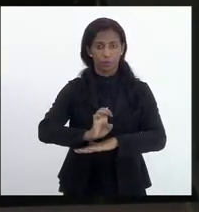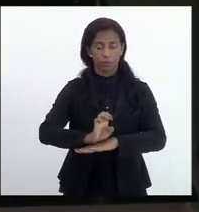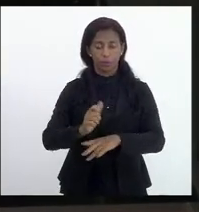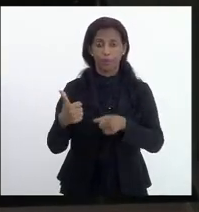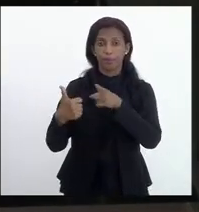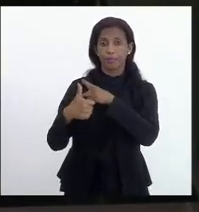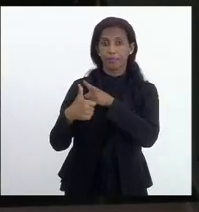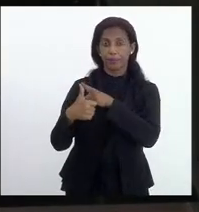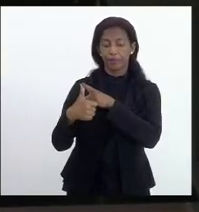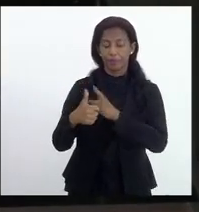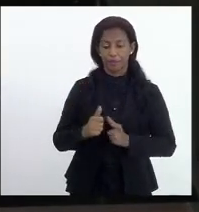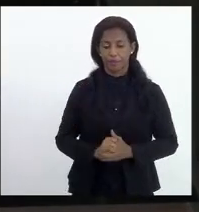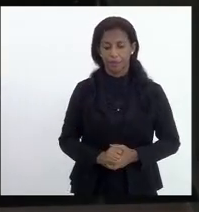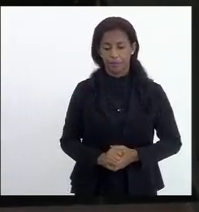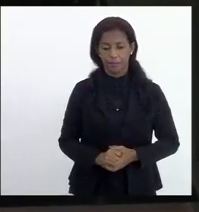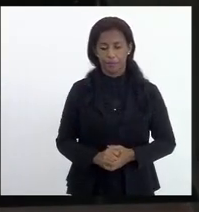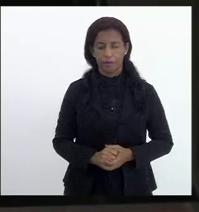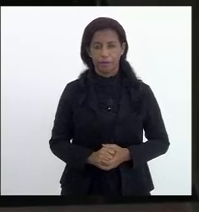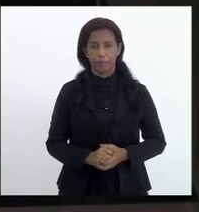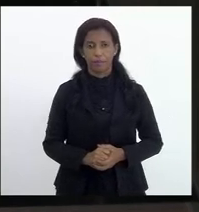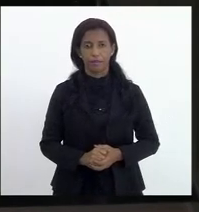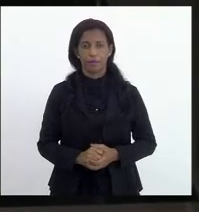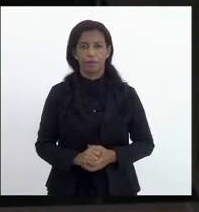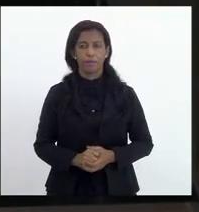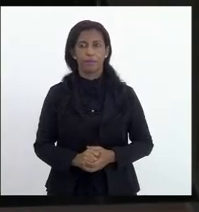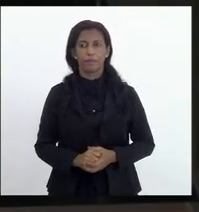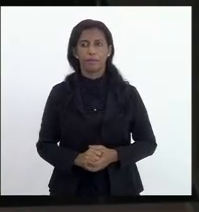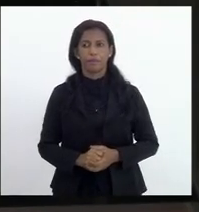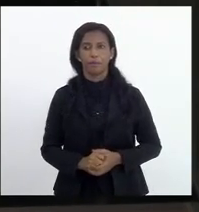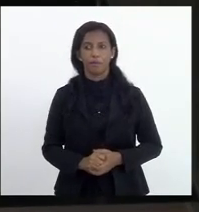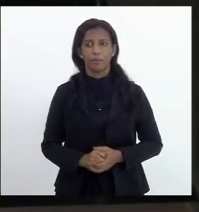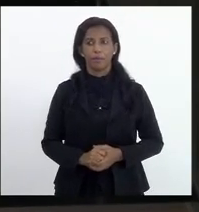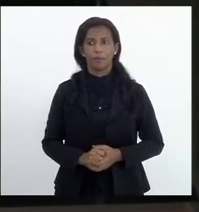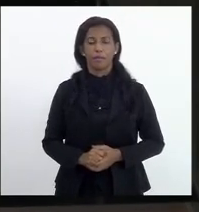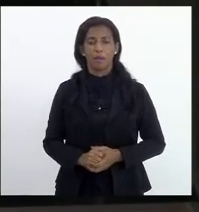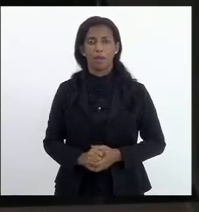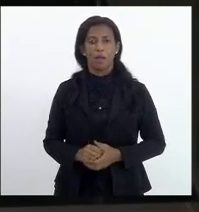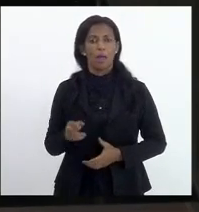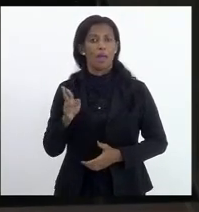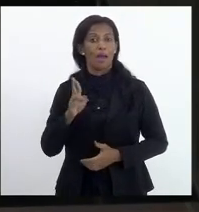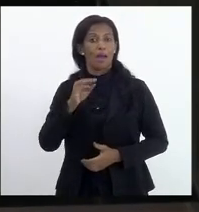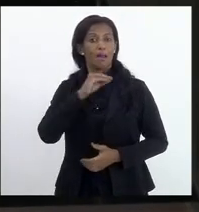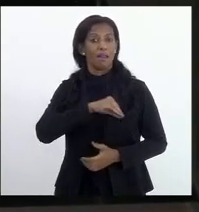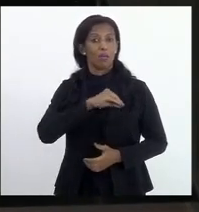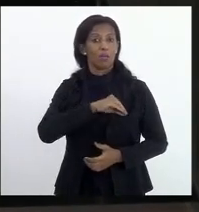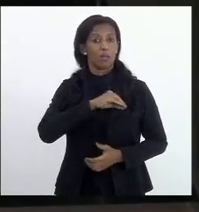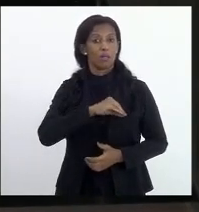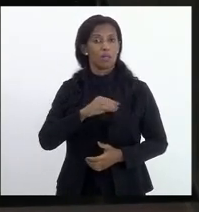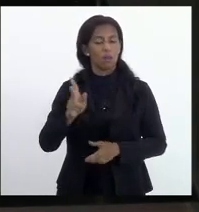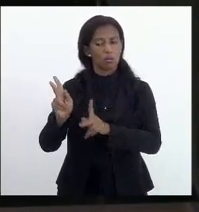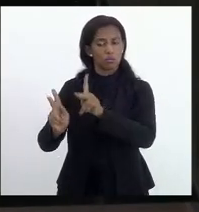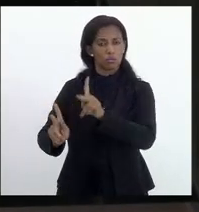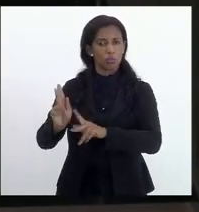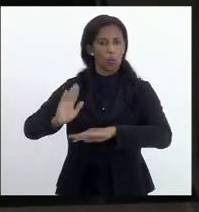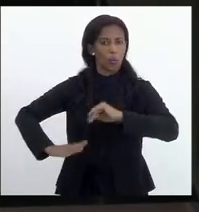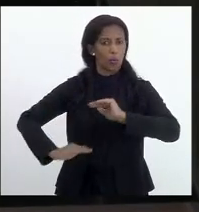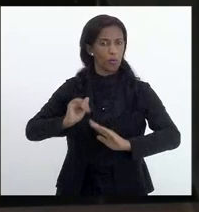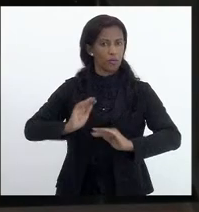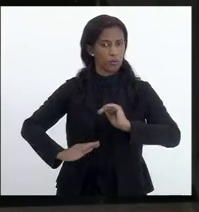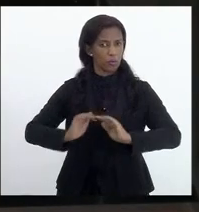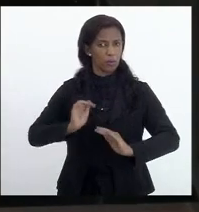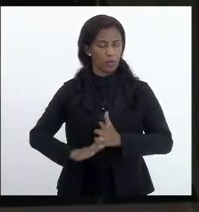primeira é a remuneração e aperfeiçoamento do pessoal docente. A segunda é a